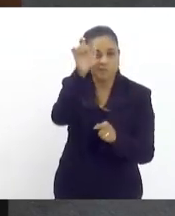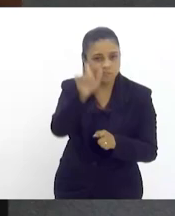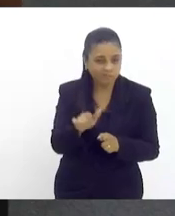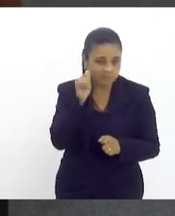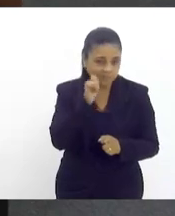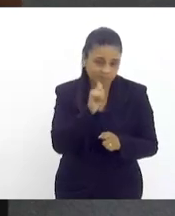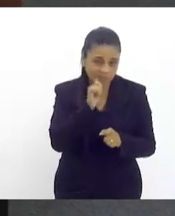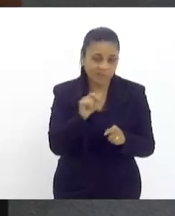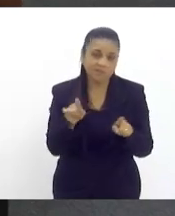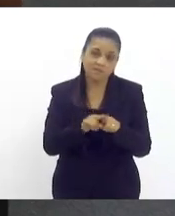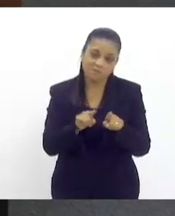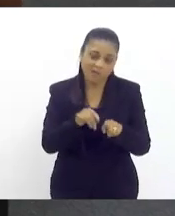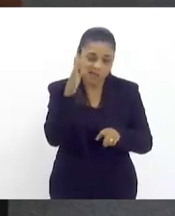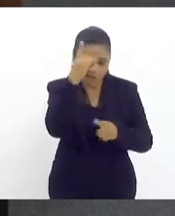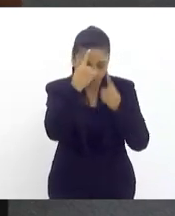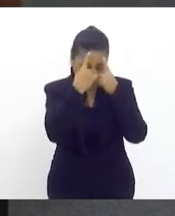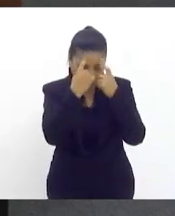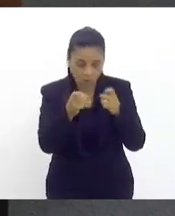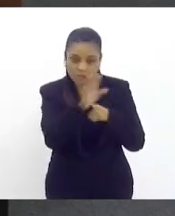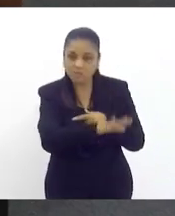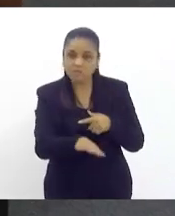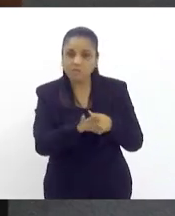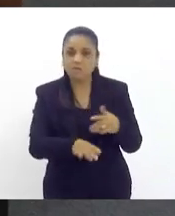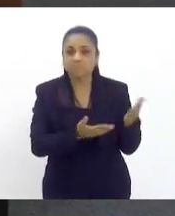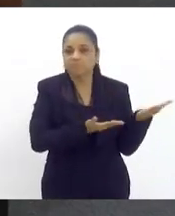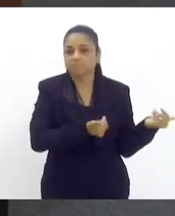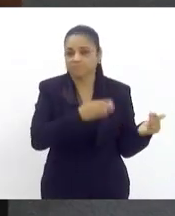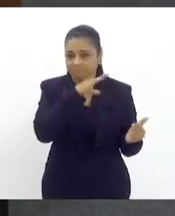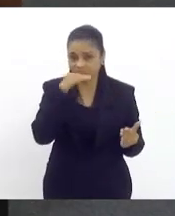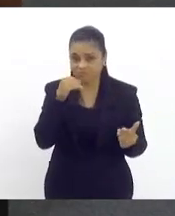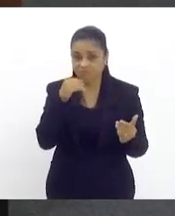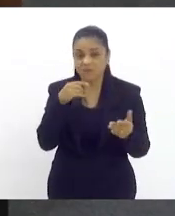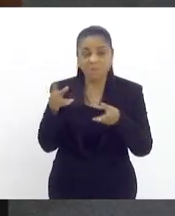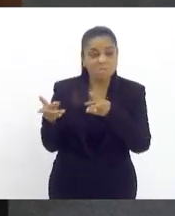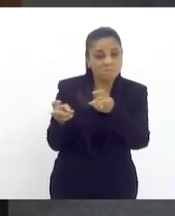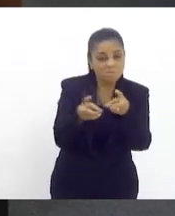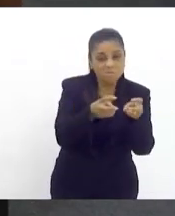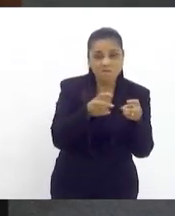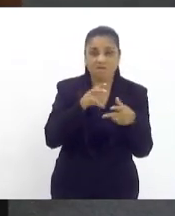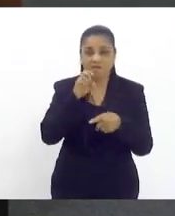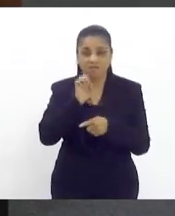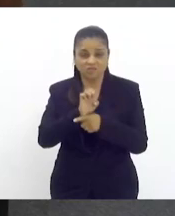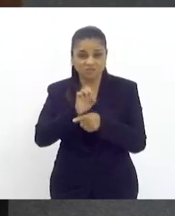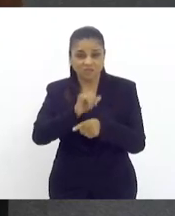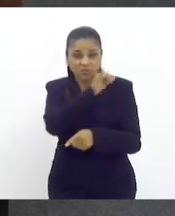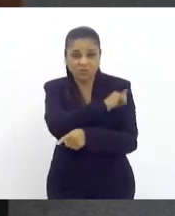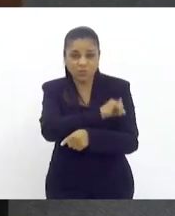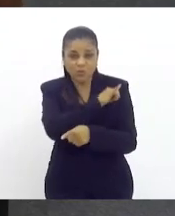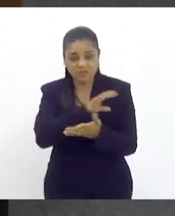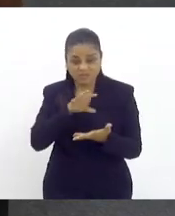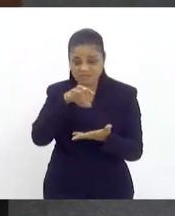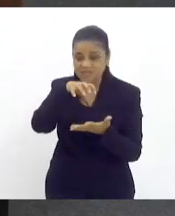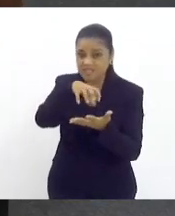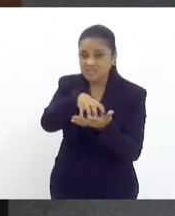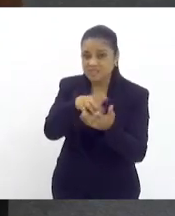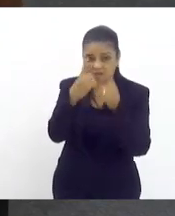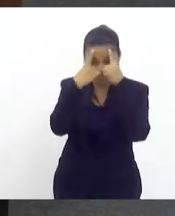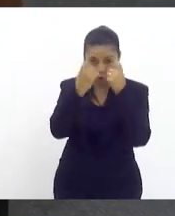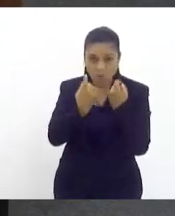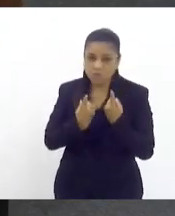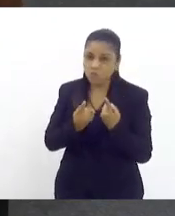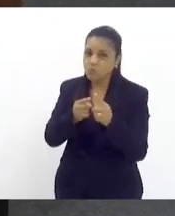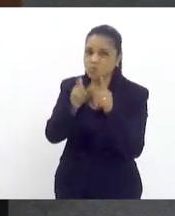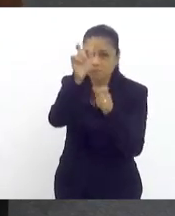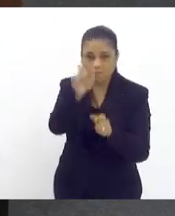de violência contra as crianças e adolescentes a gente tem visto que o Rio de Janeiro é um epicentro da violência contra mulher